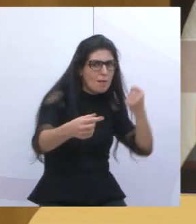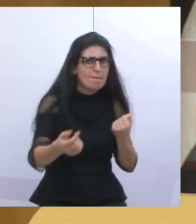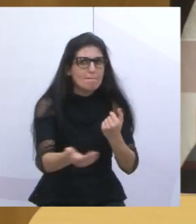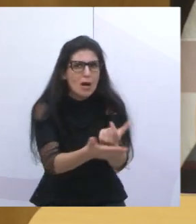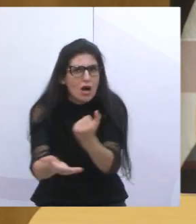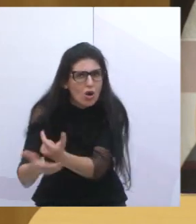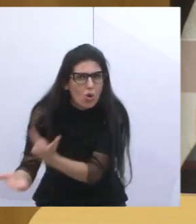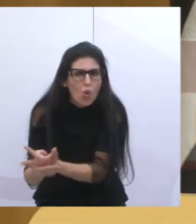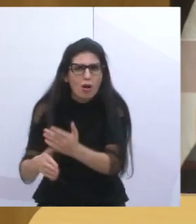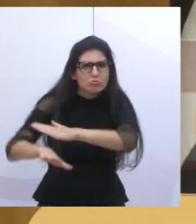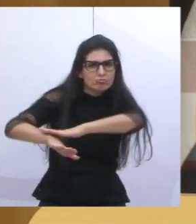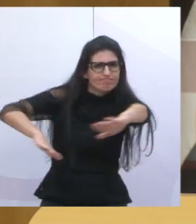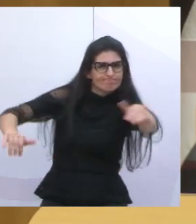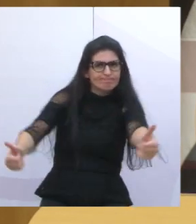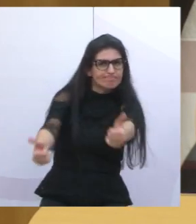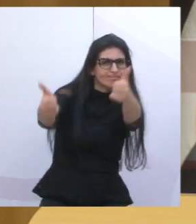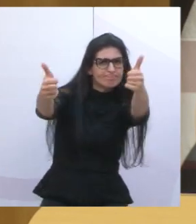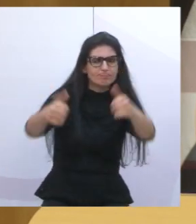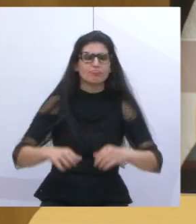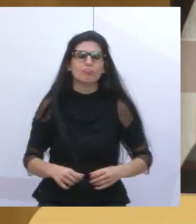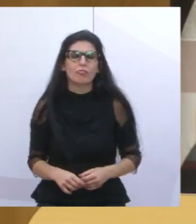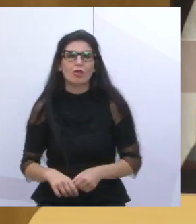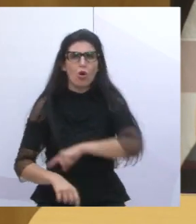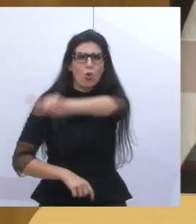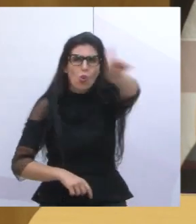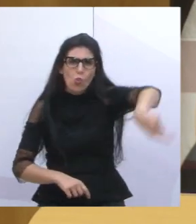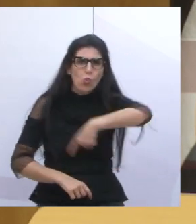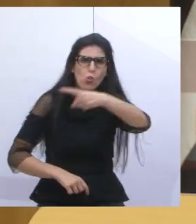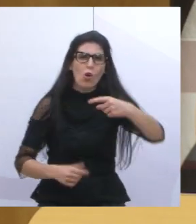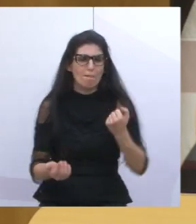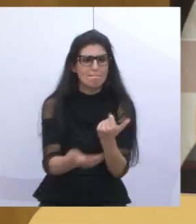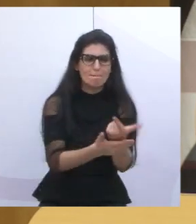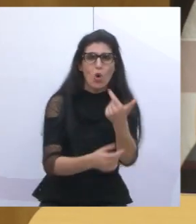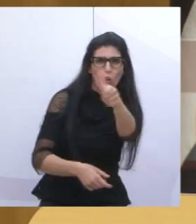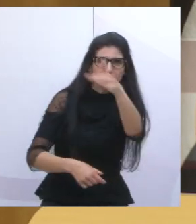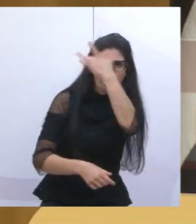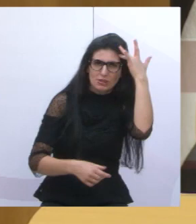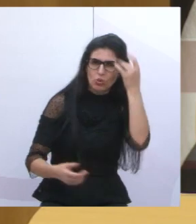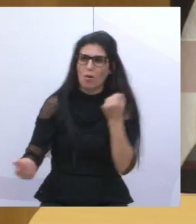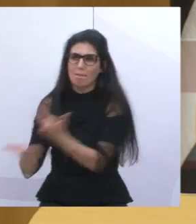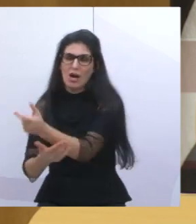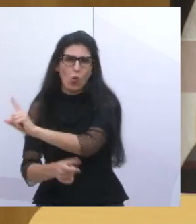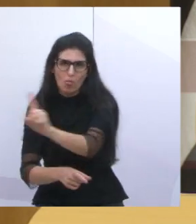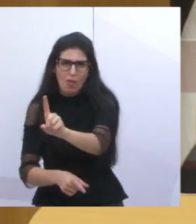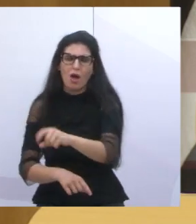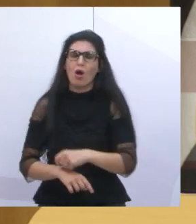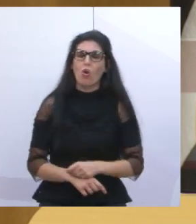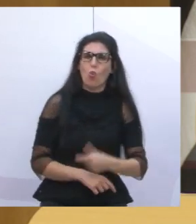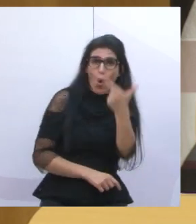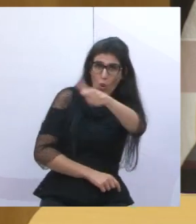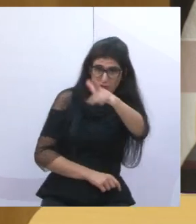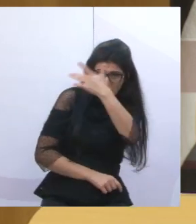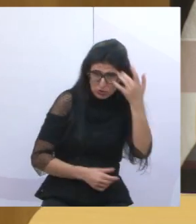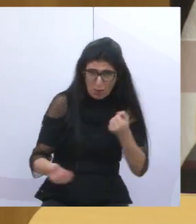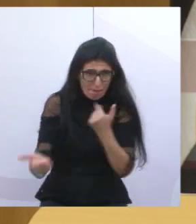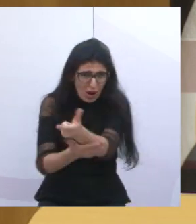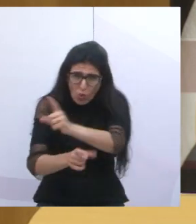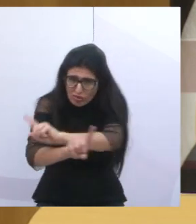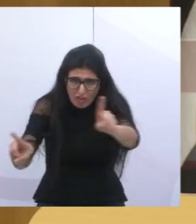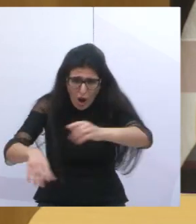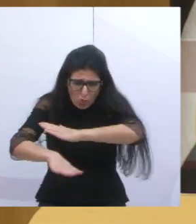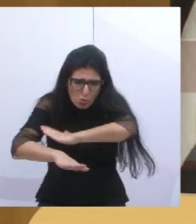dinheiro para pagar, se beneficiar da obra, e agora o prefeito vai isentar desse pagamento? Gostaria